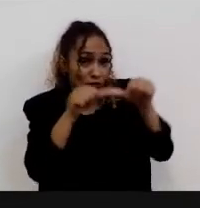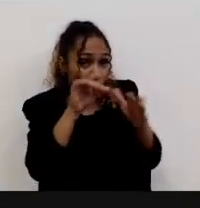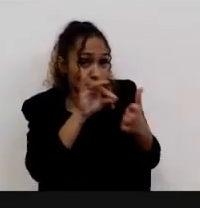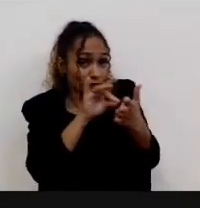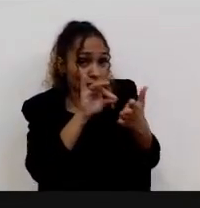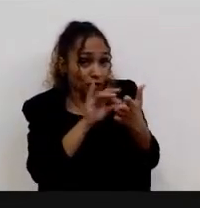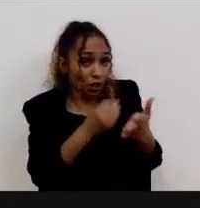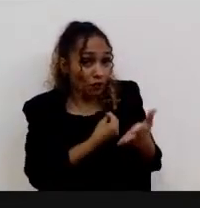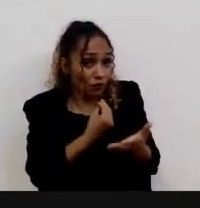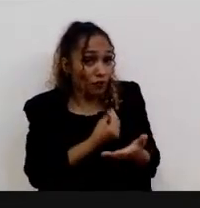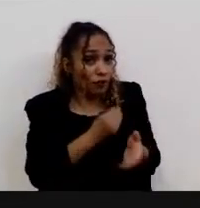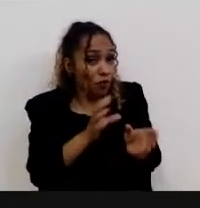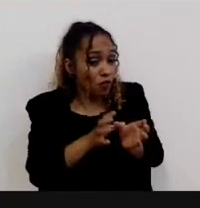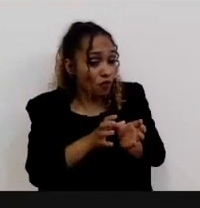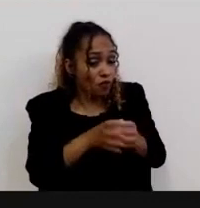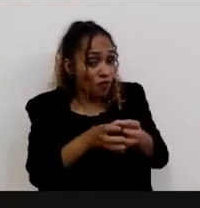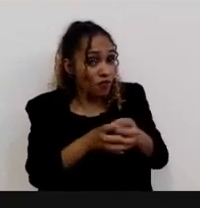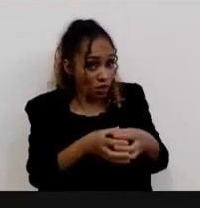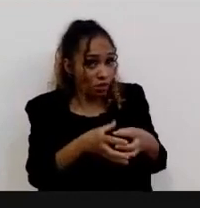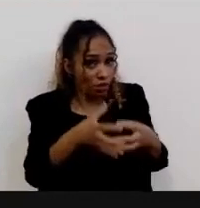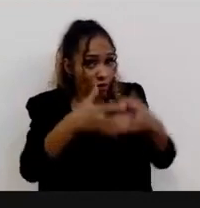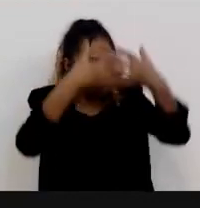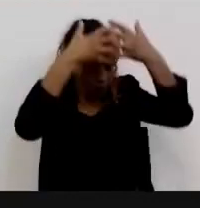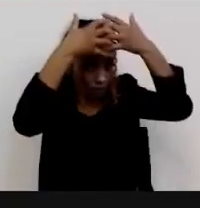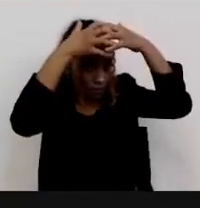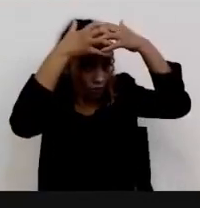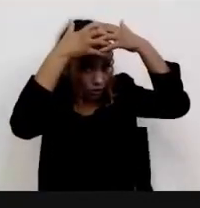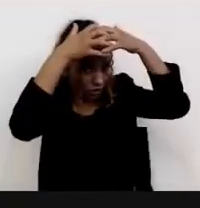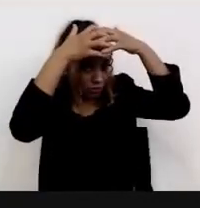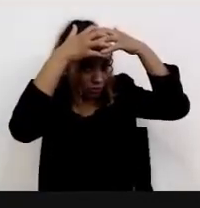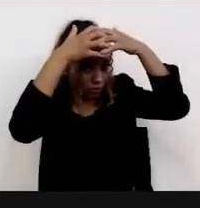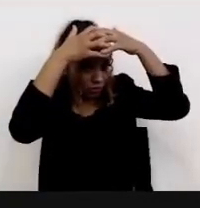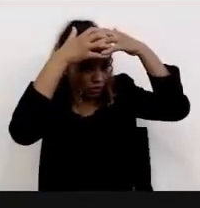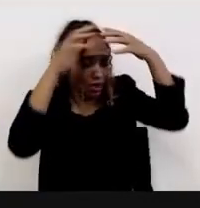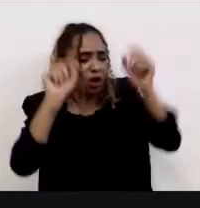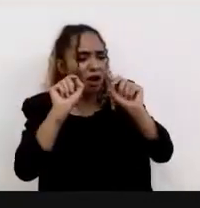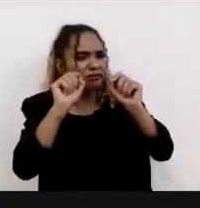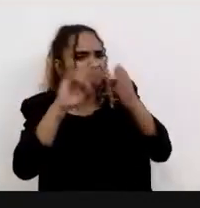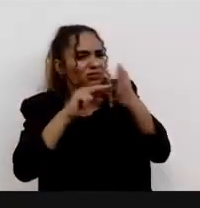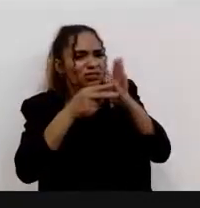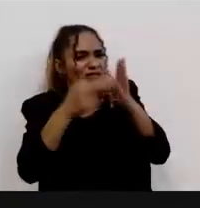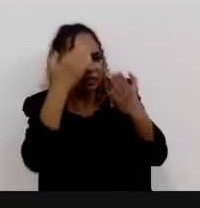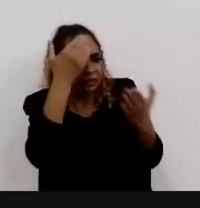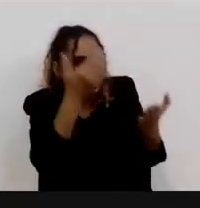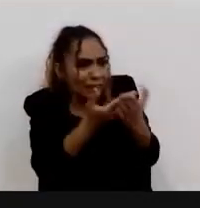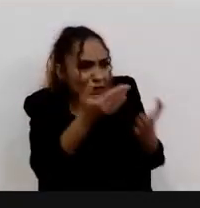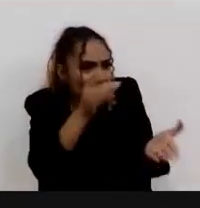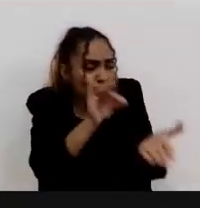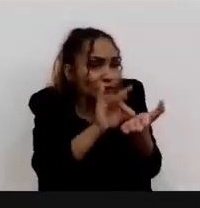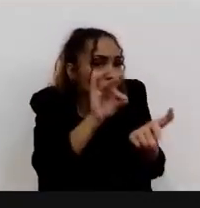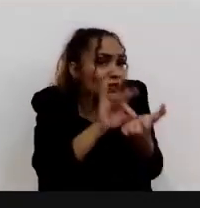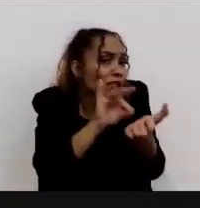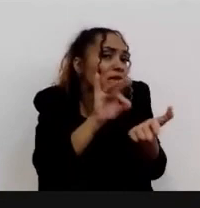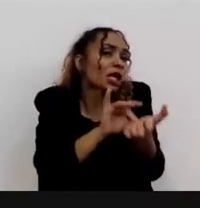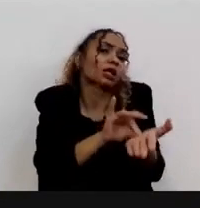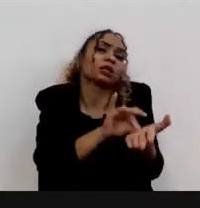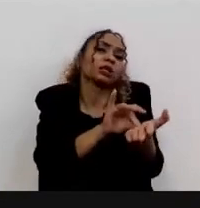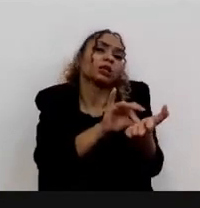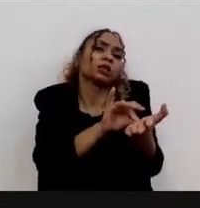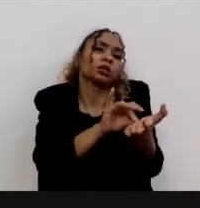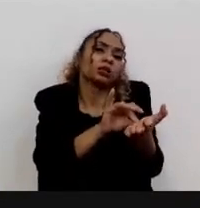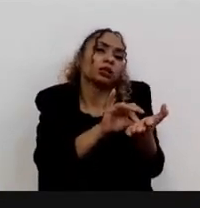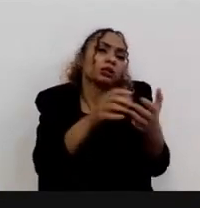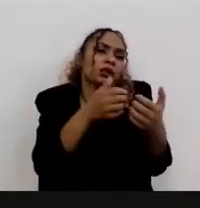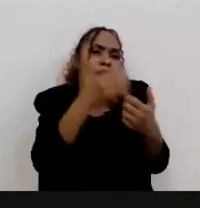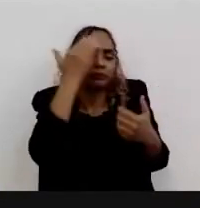percebida vividamente pelo cérebro. Vividamente significa que eu acredito realmente que aquilo é real. O meu circuito neural ele está